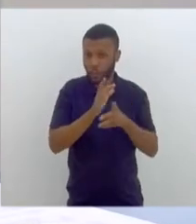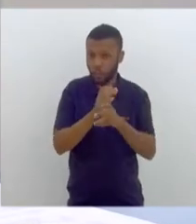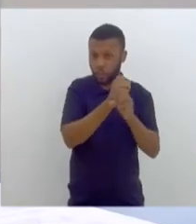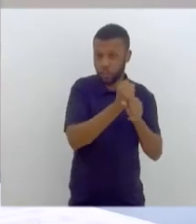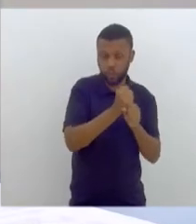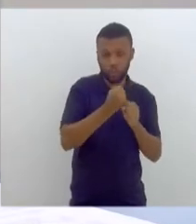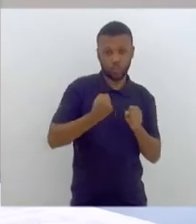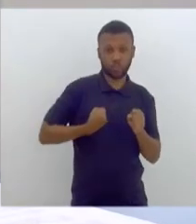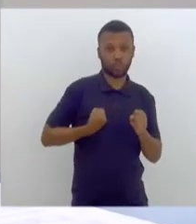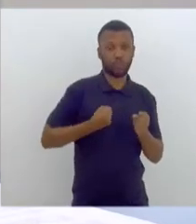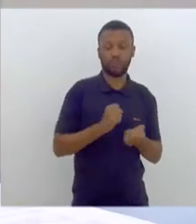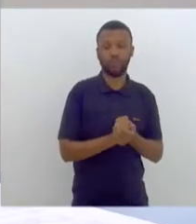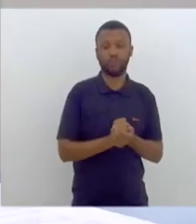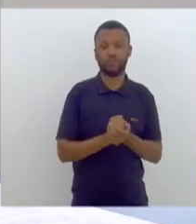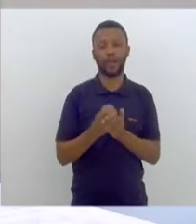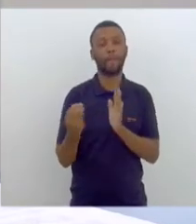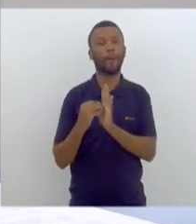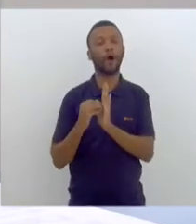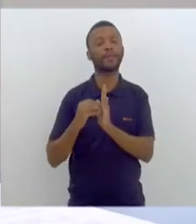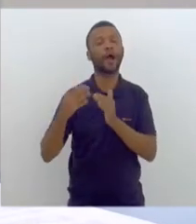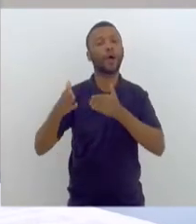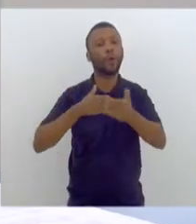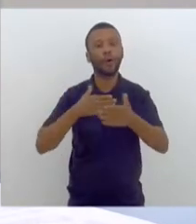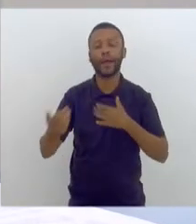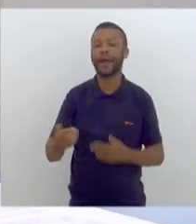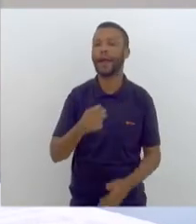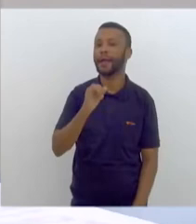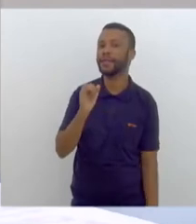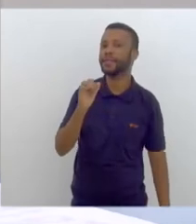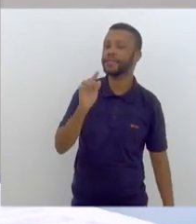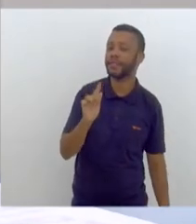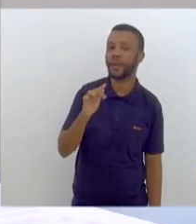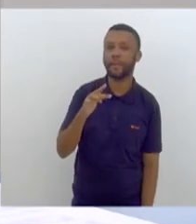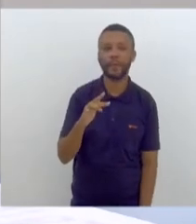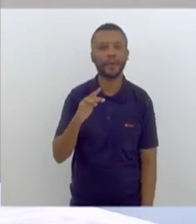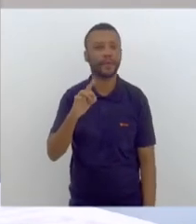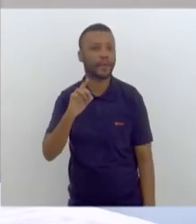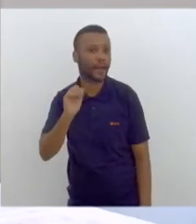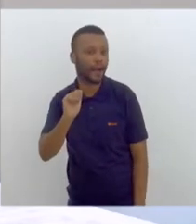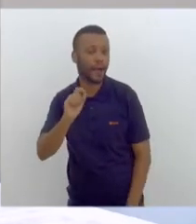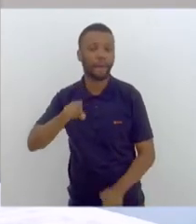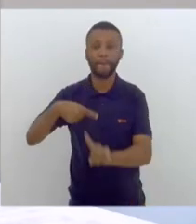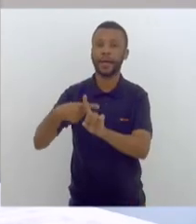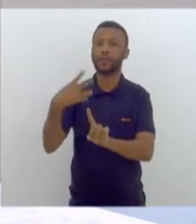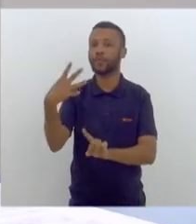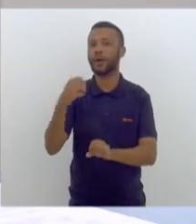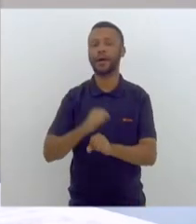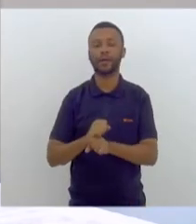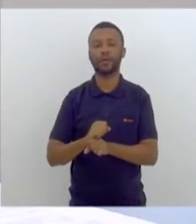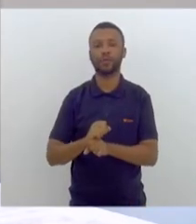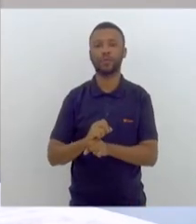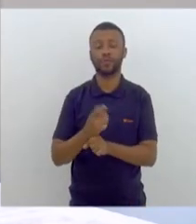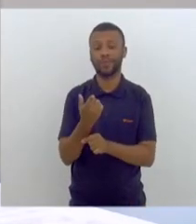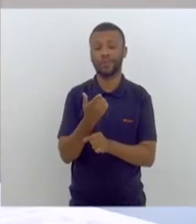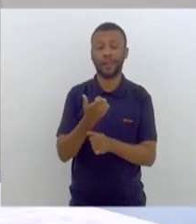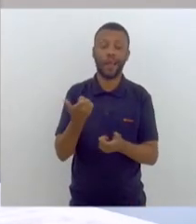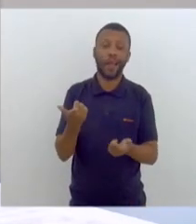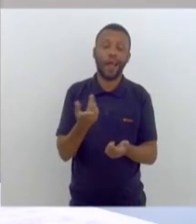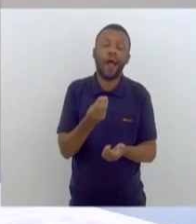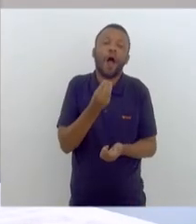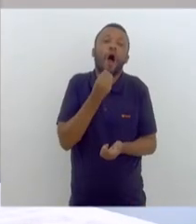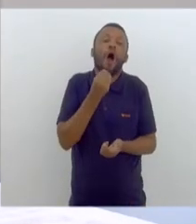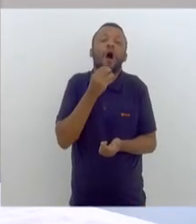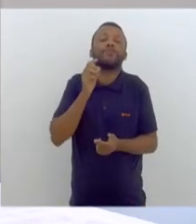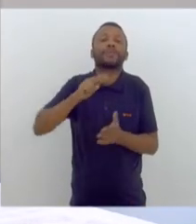qualquer outra pessoa mais quatro igpdi mais seis Taxa Selic fica caro que sua mãe